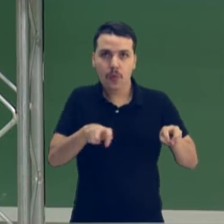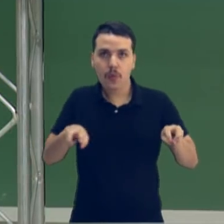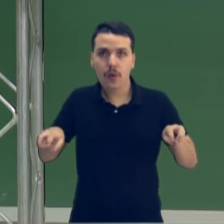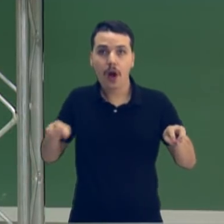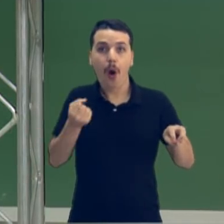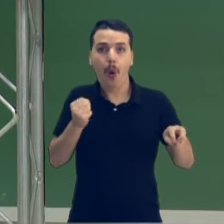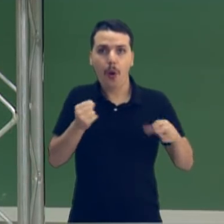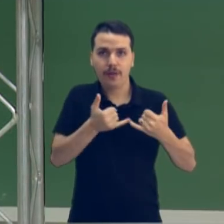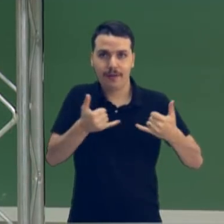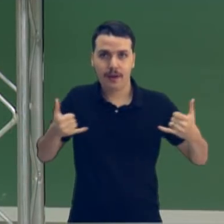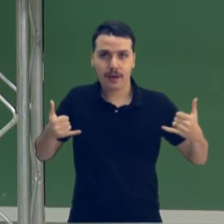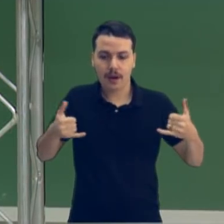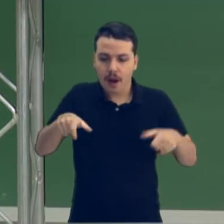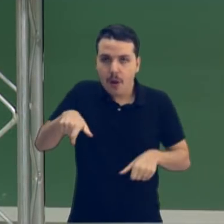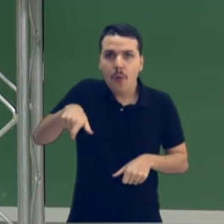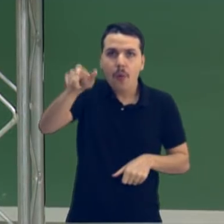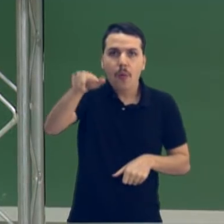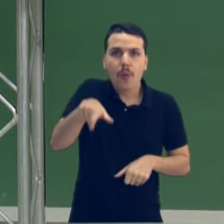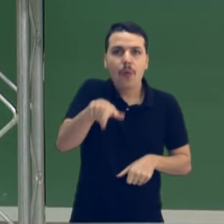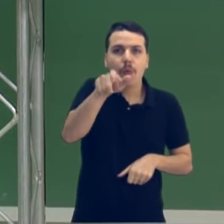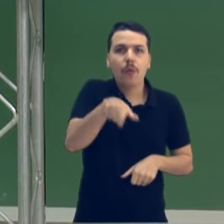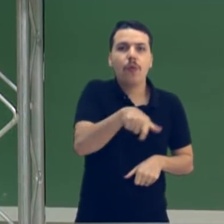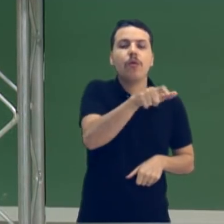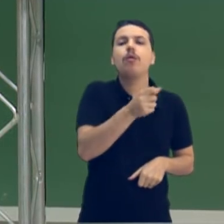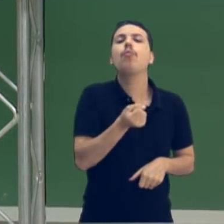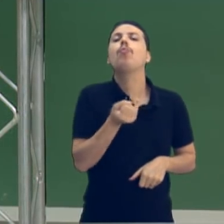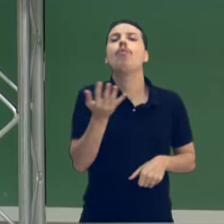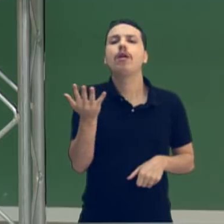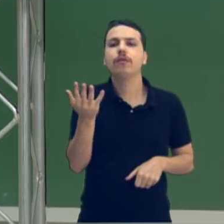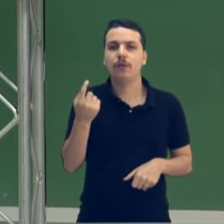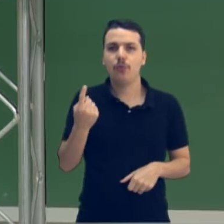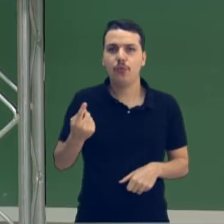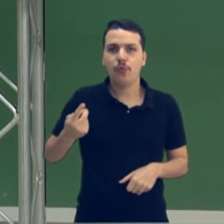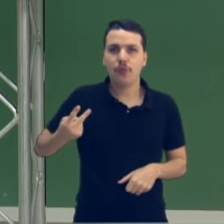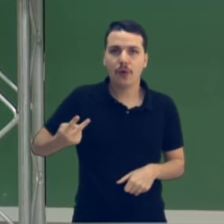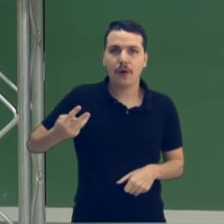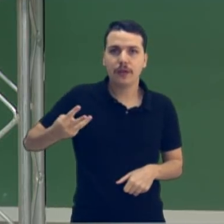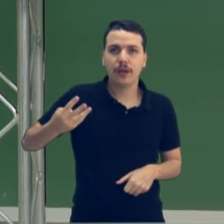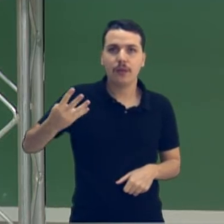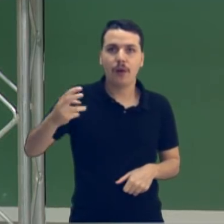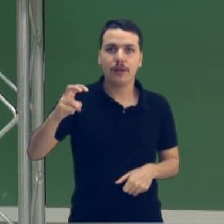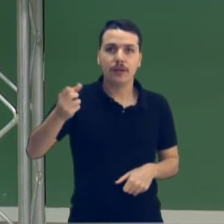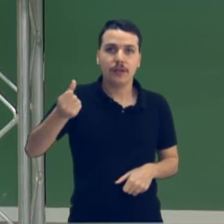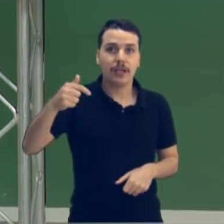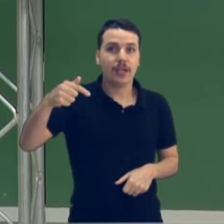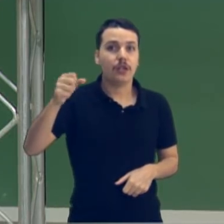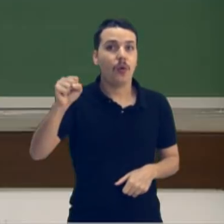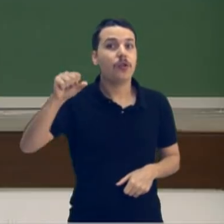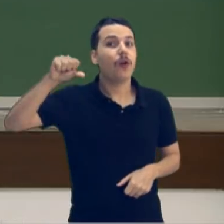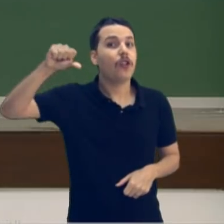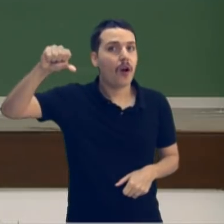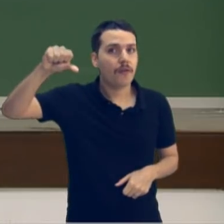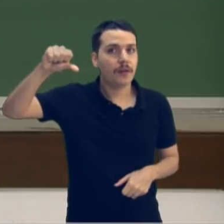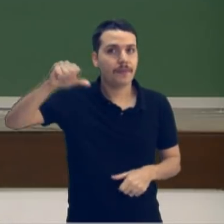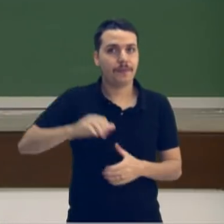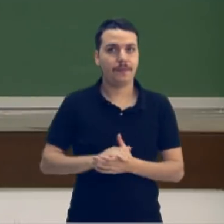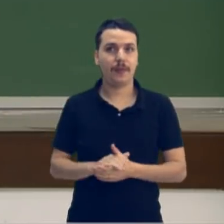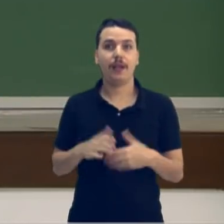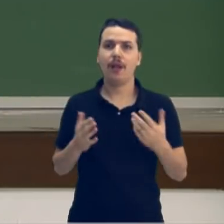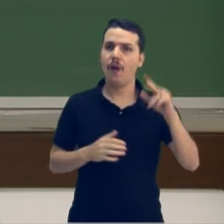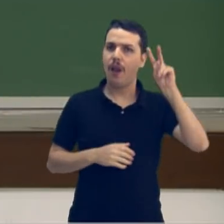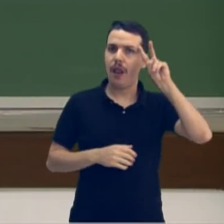e quanto eu tenho na coluna? 1, 2, 3, 4, 5, 6, 7, 8, 9. Então, lembrando da